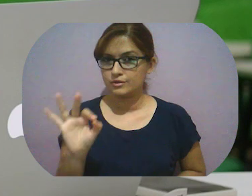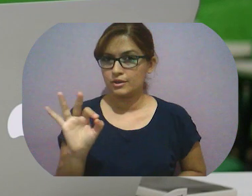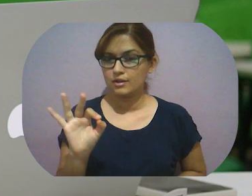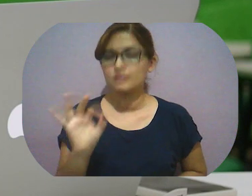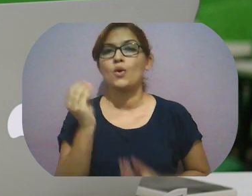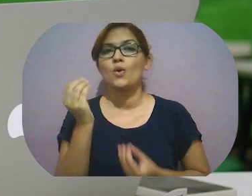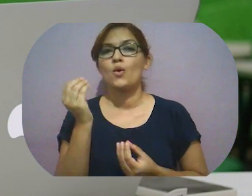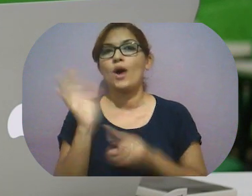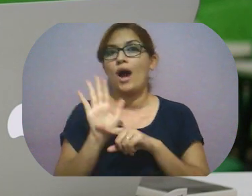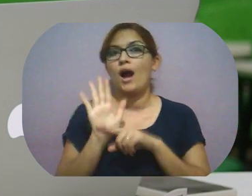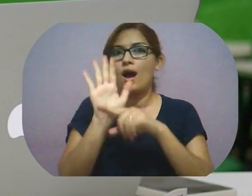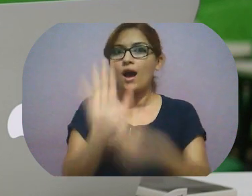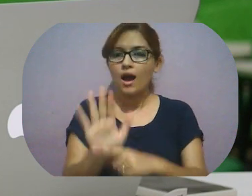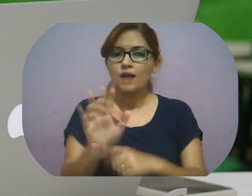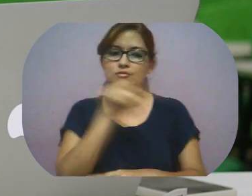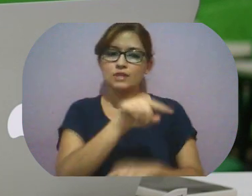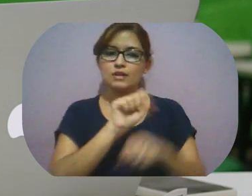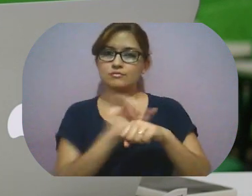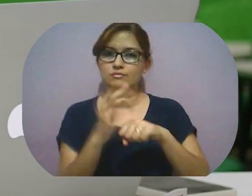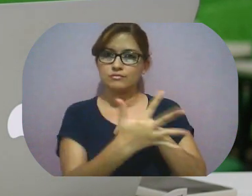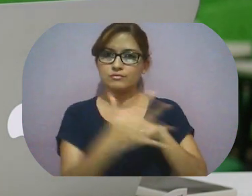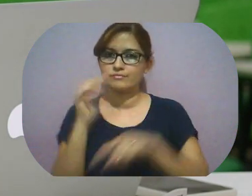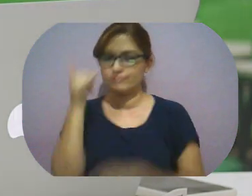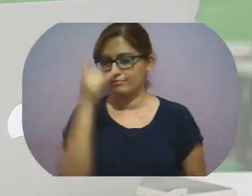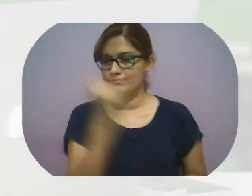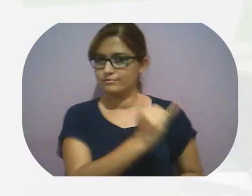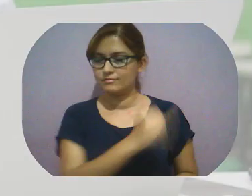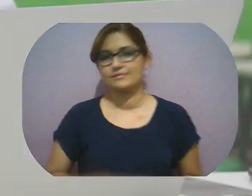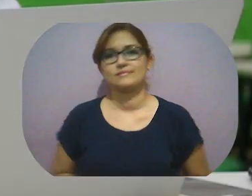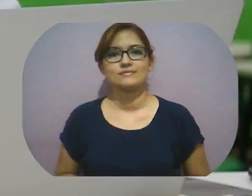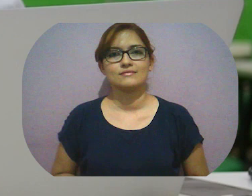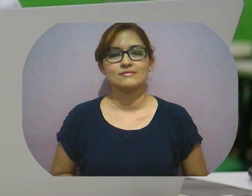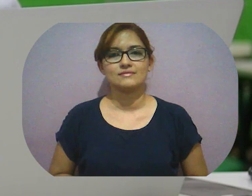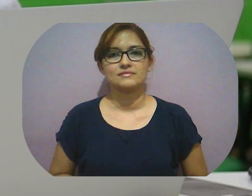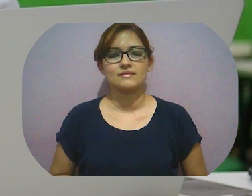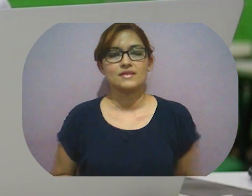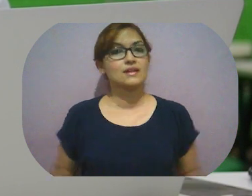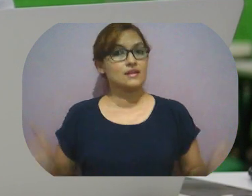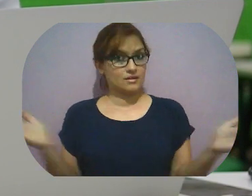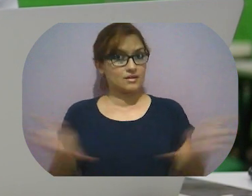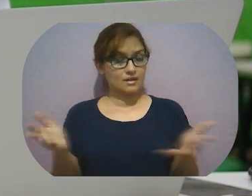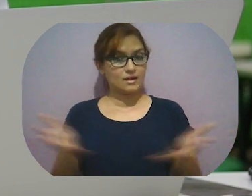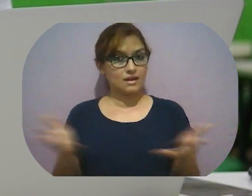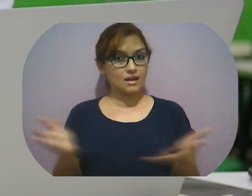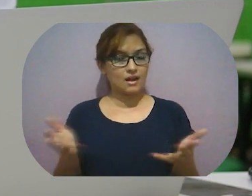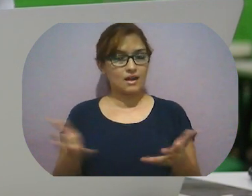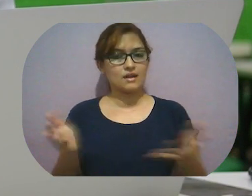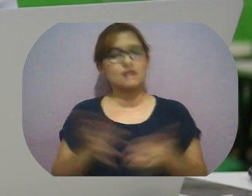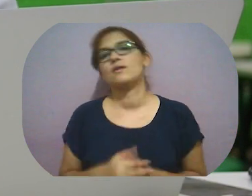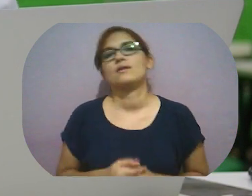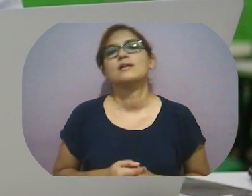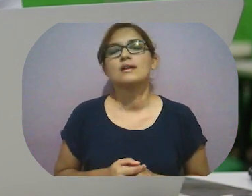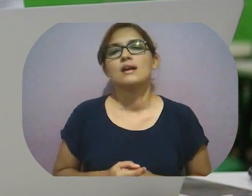combater o Covid-19. Vamos para o próximo bloco. Nesse bloco, nós vamos agora